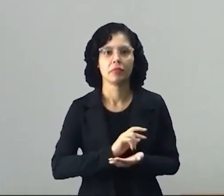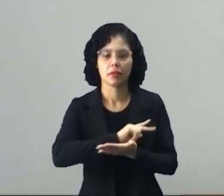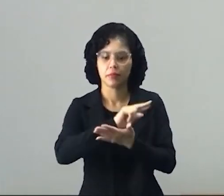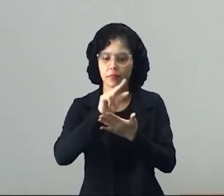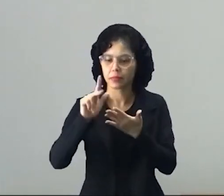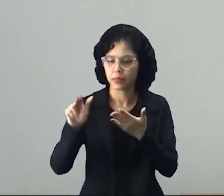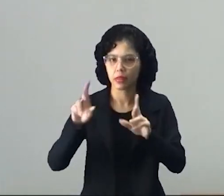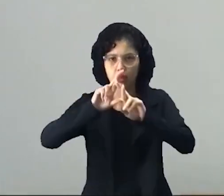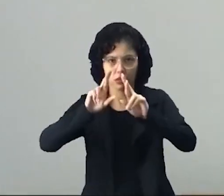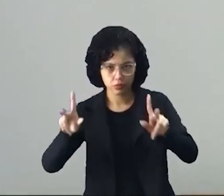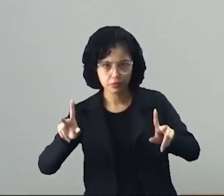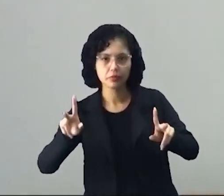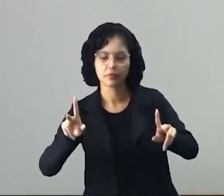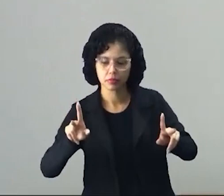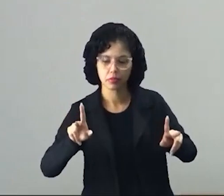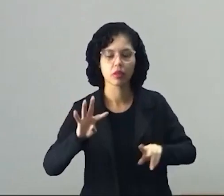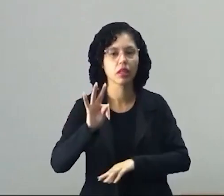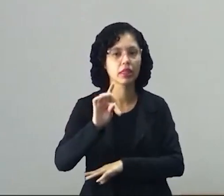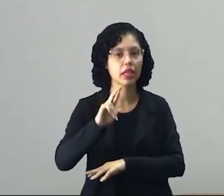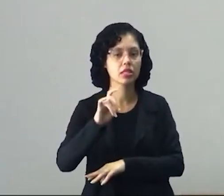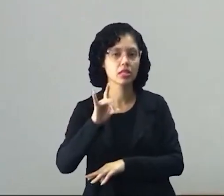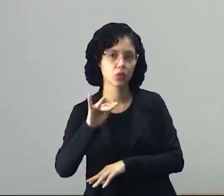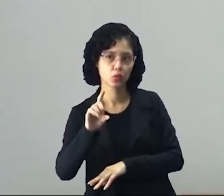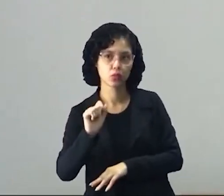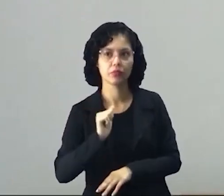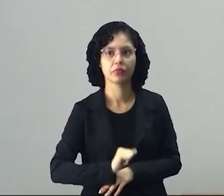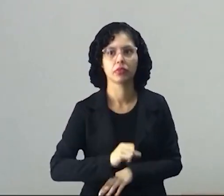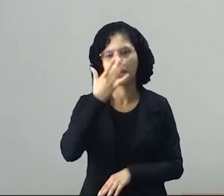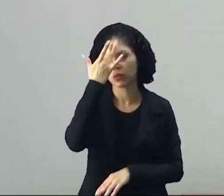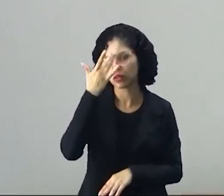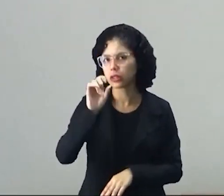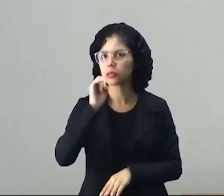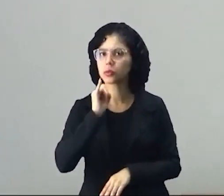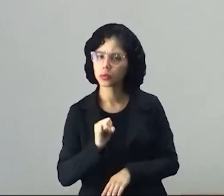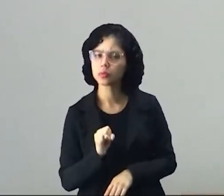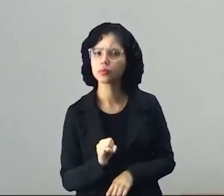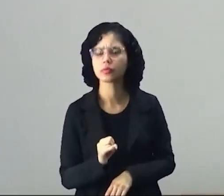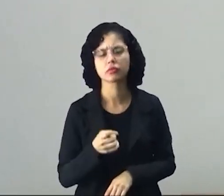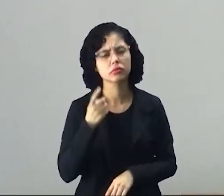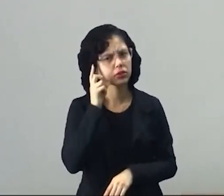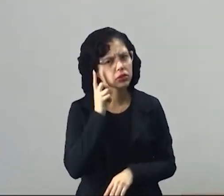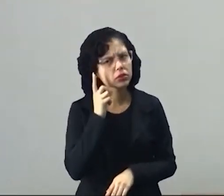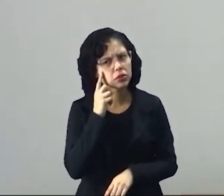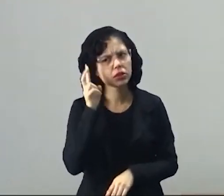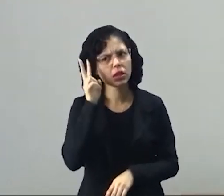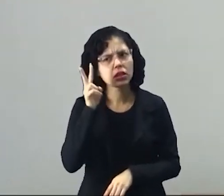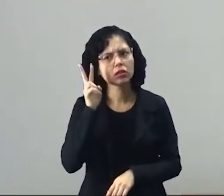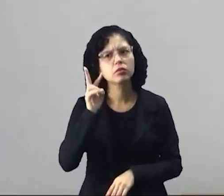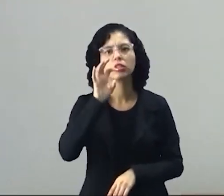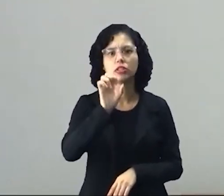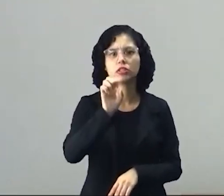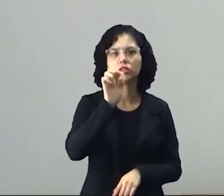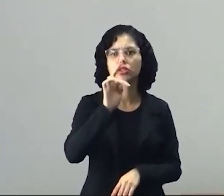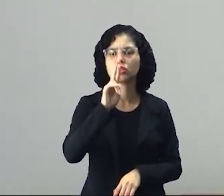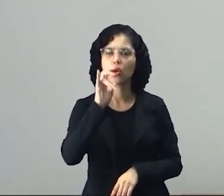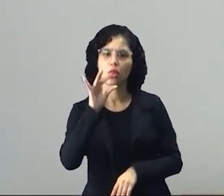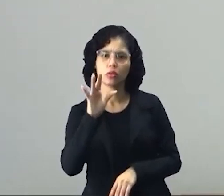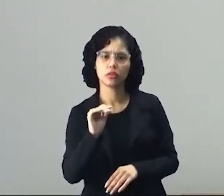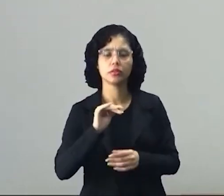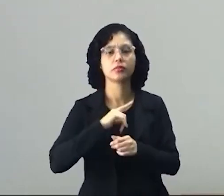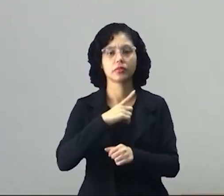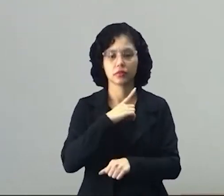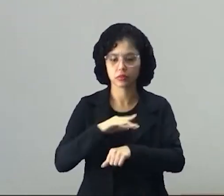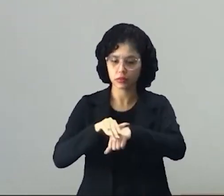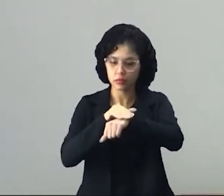uma grande diferenciação de tecidos. Então, não sei se você se lembra da nossa aula sobre histologia, que a gente viu sobre os